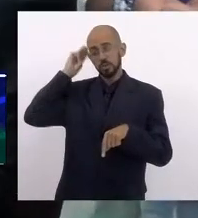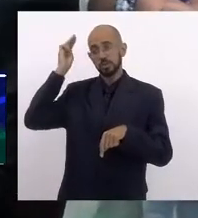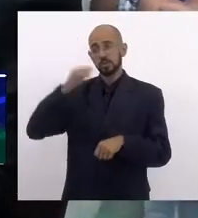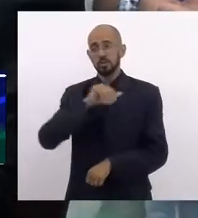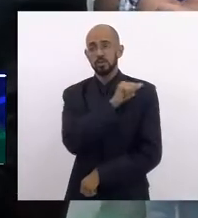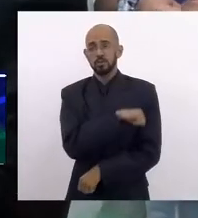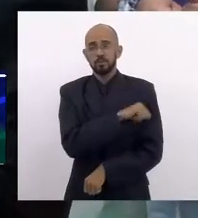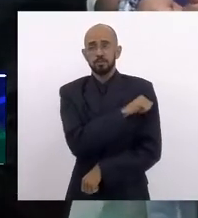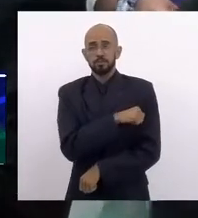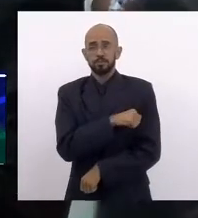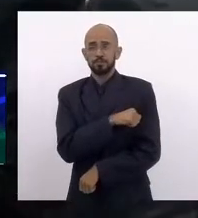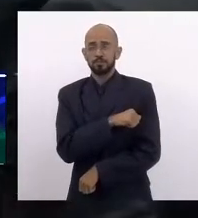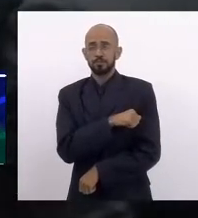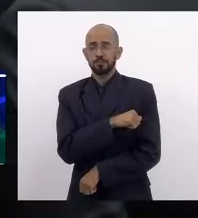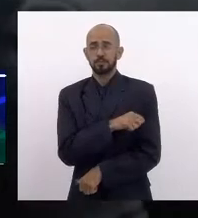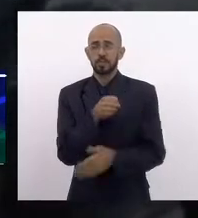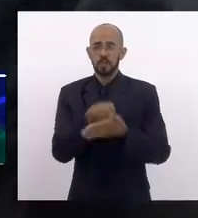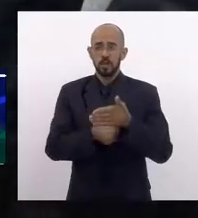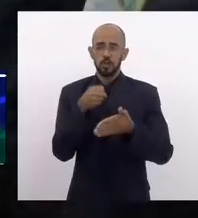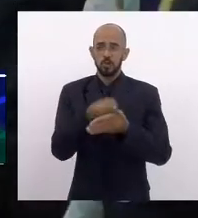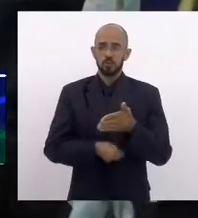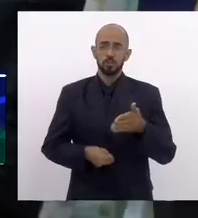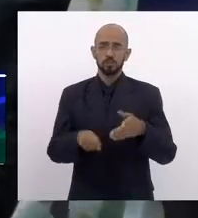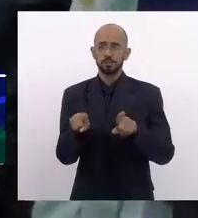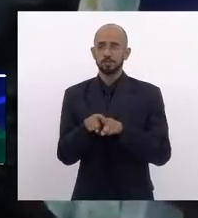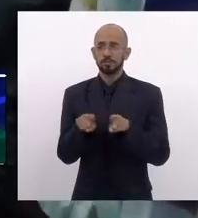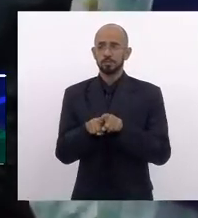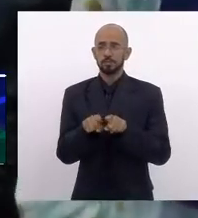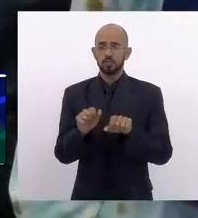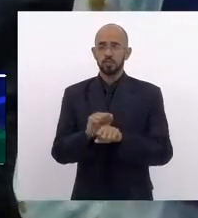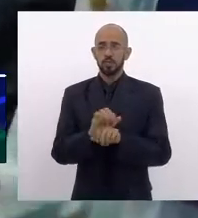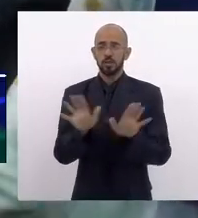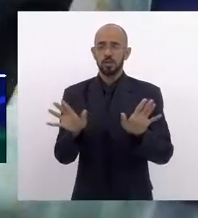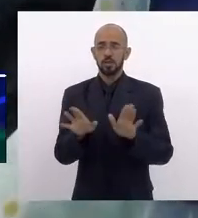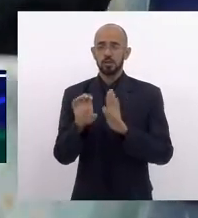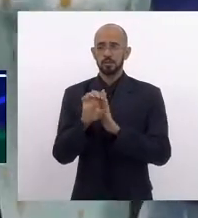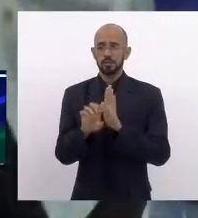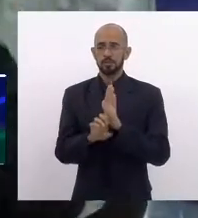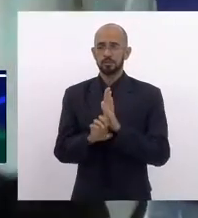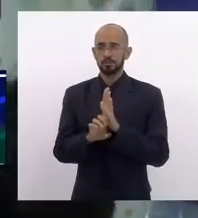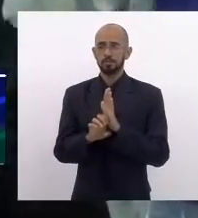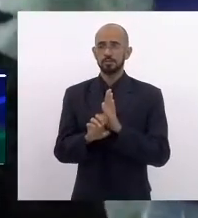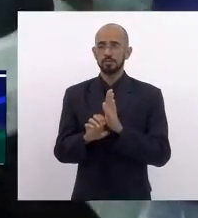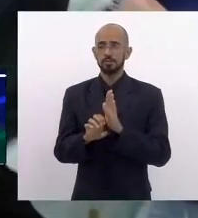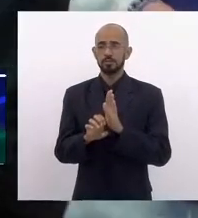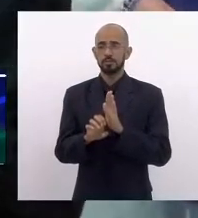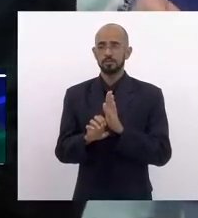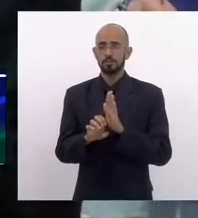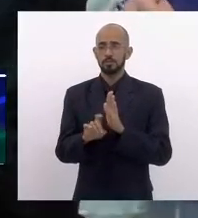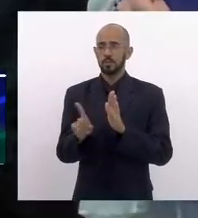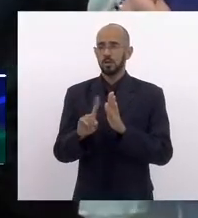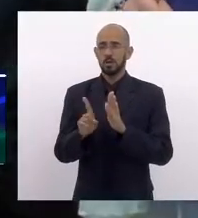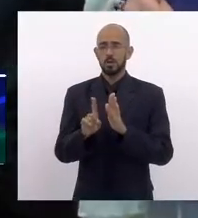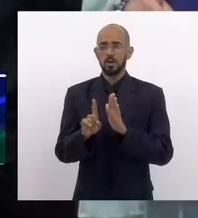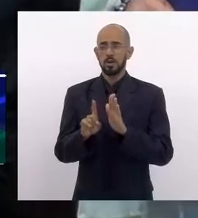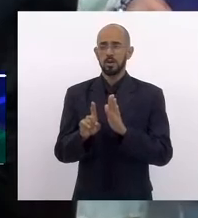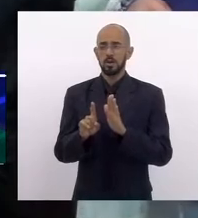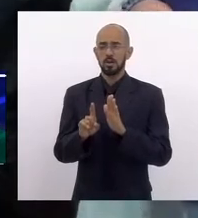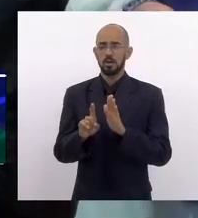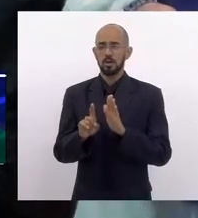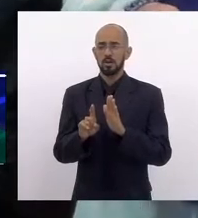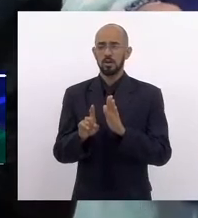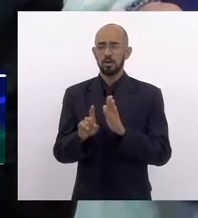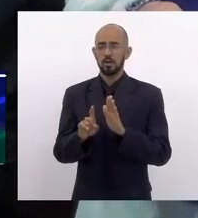enfermeira Rejane nessa luta. Deixar bem claro que as emendas apresentadas, elas não alcançam o que está